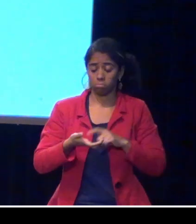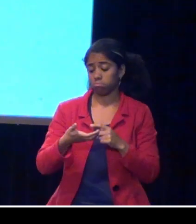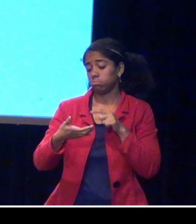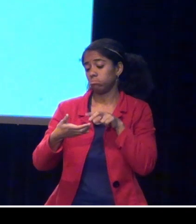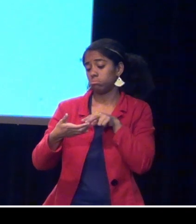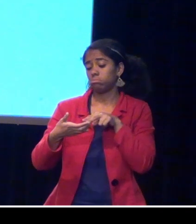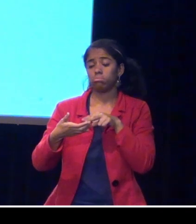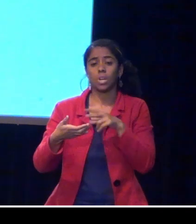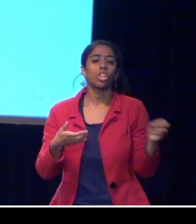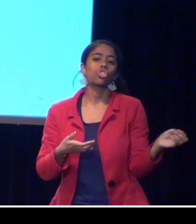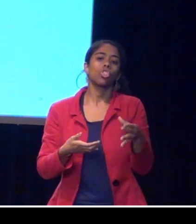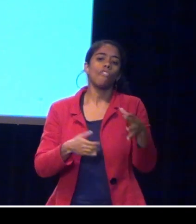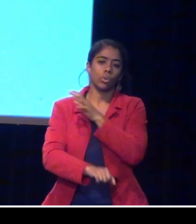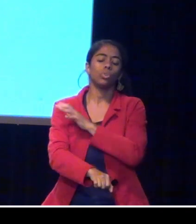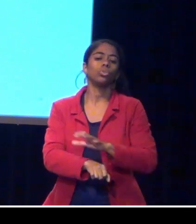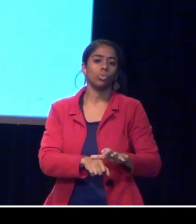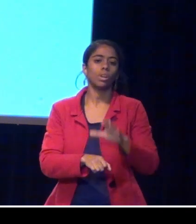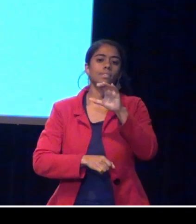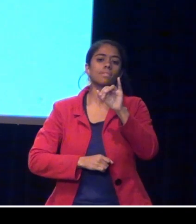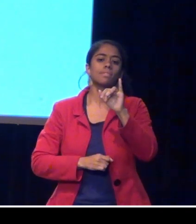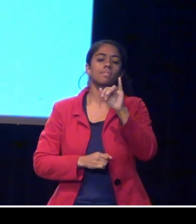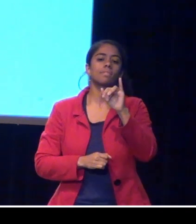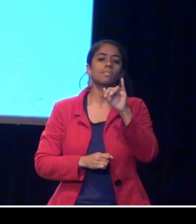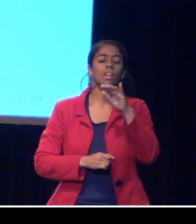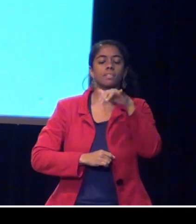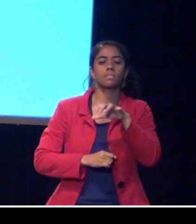ou cibercultura. Tem alguns programas